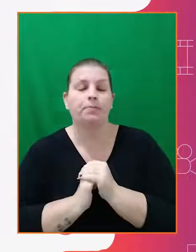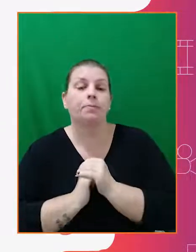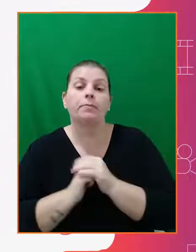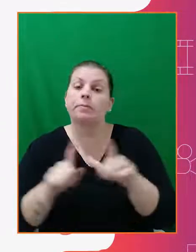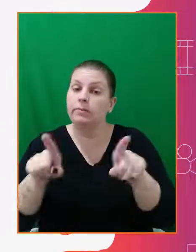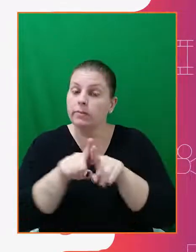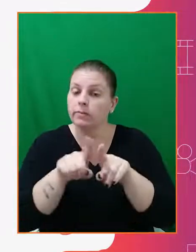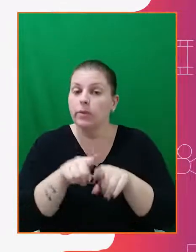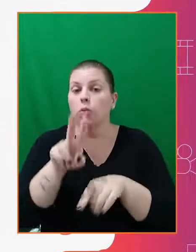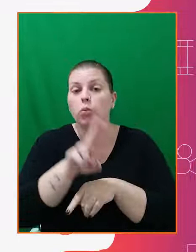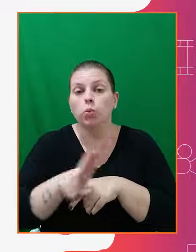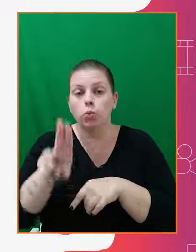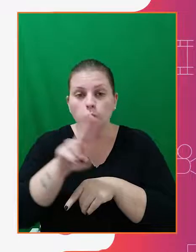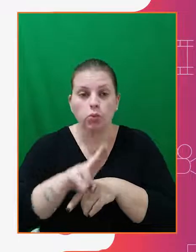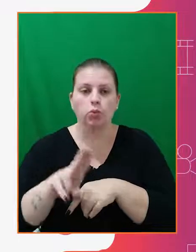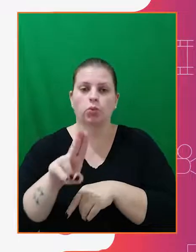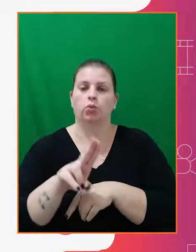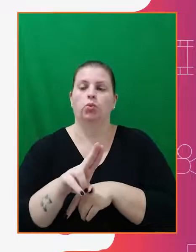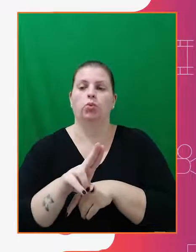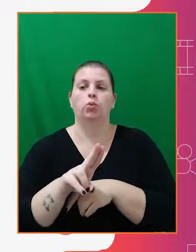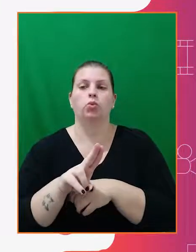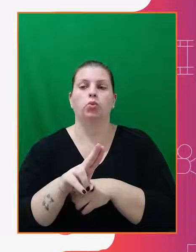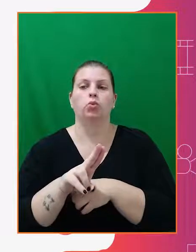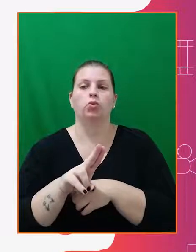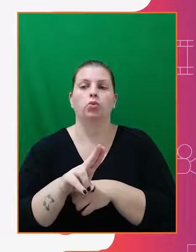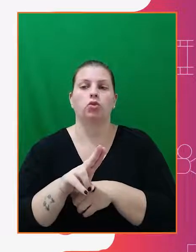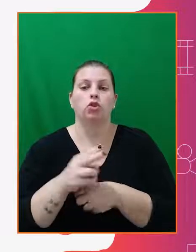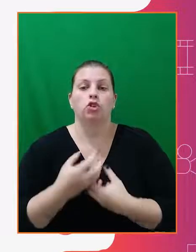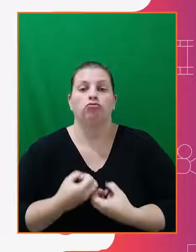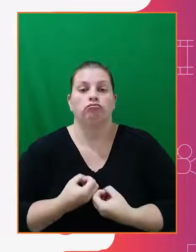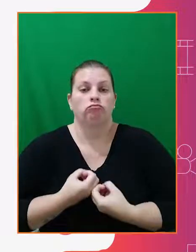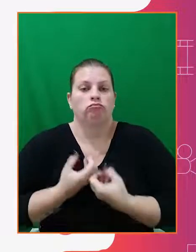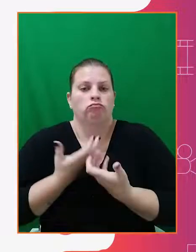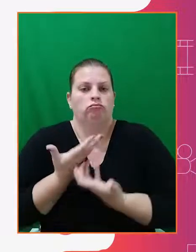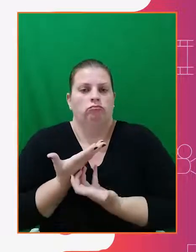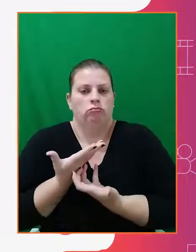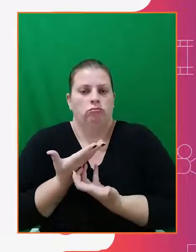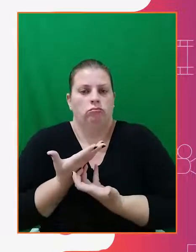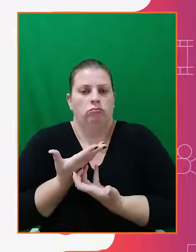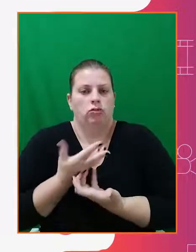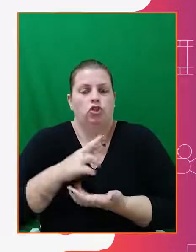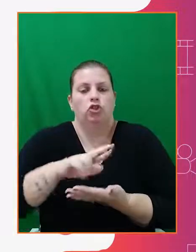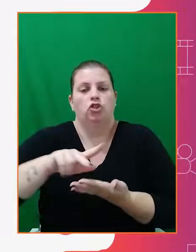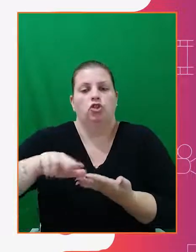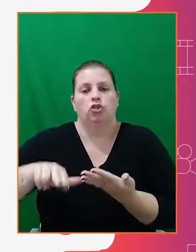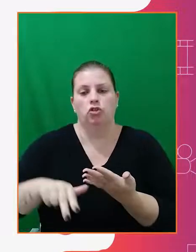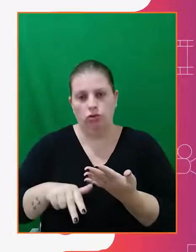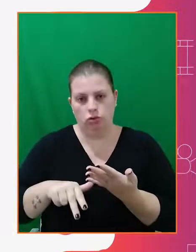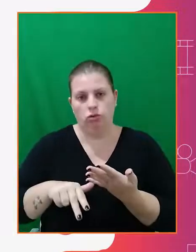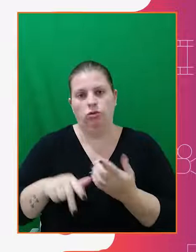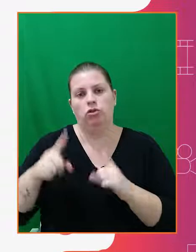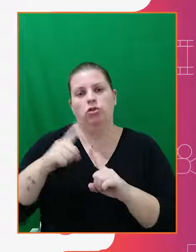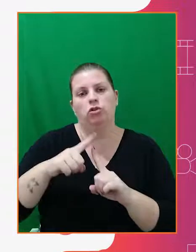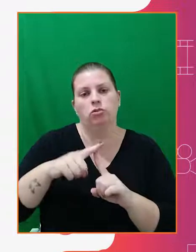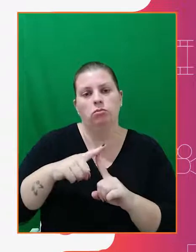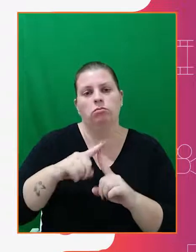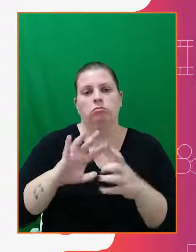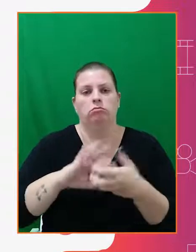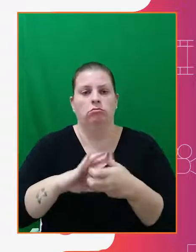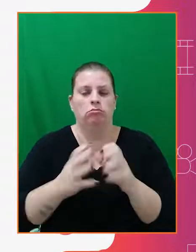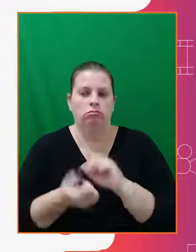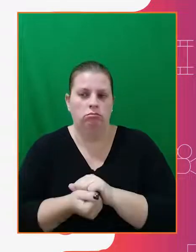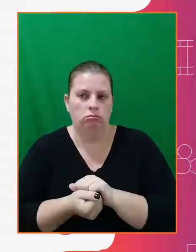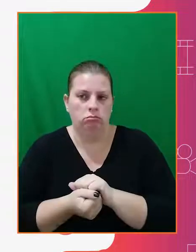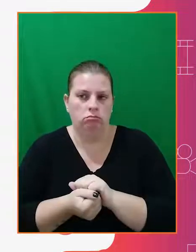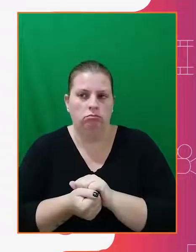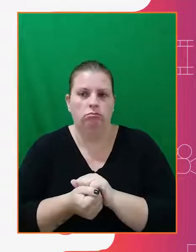têm sido usadas como formas de expressão em diferentes tipos de arte, como a gravura e a arte